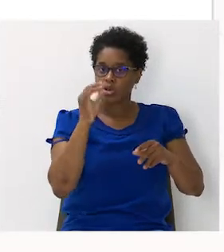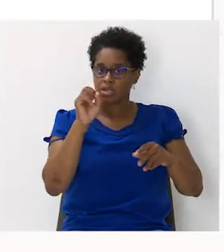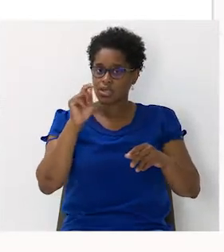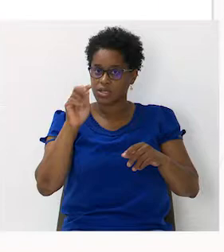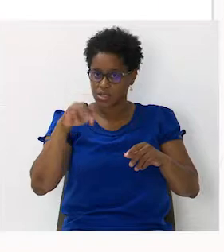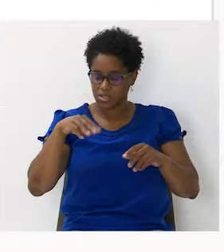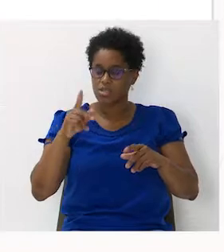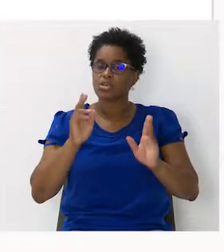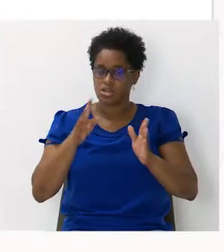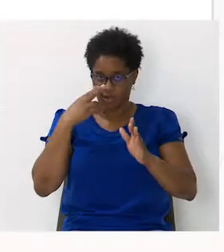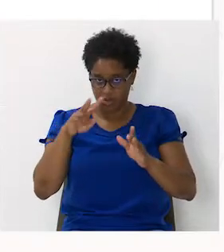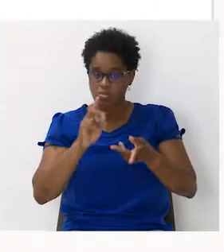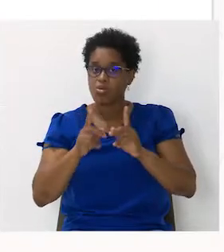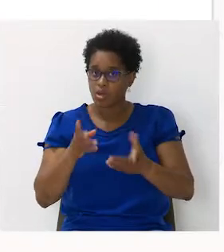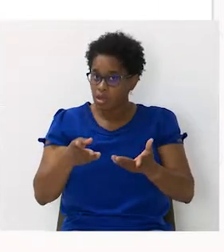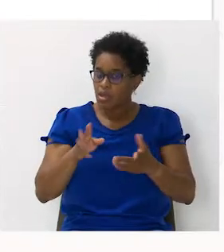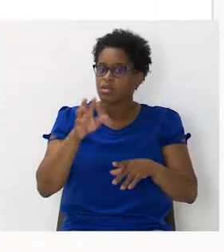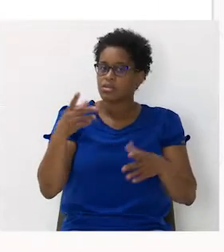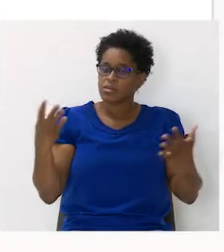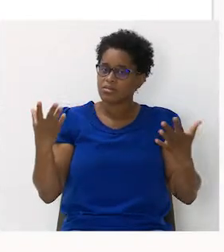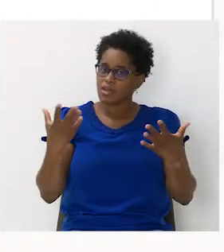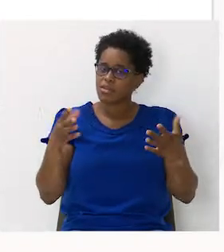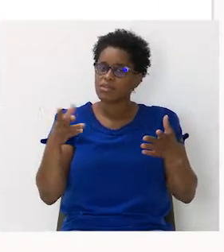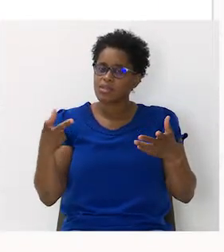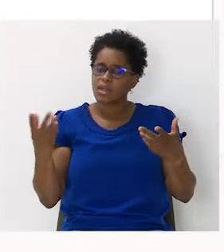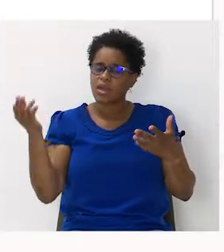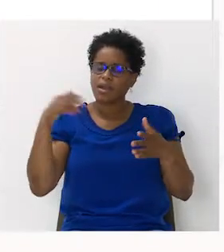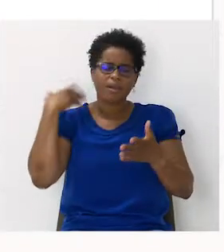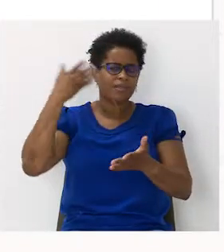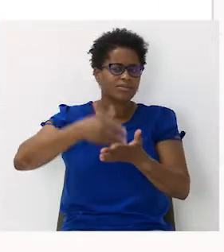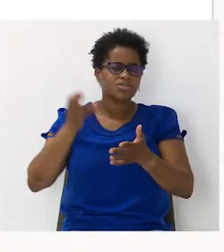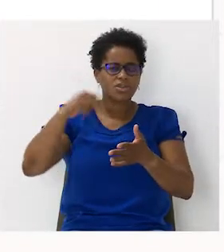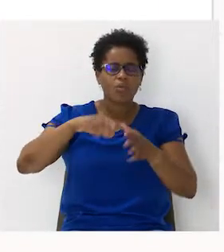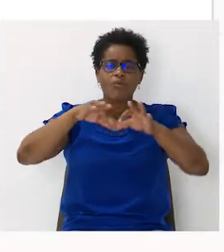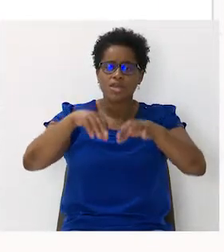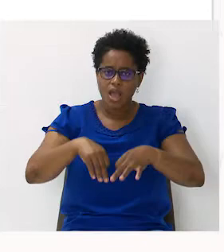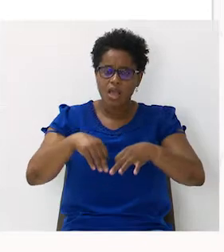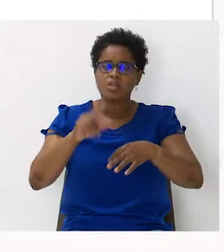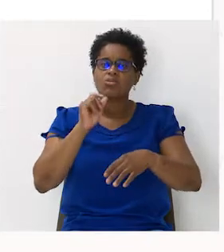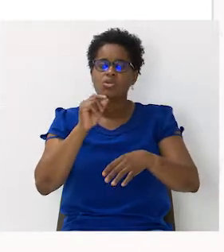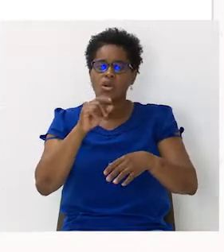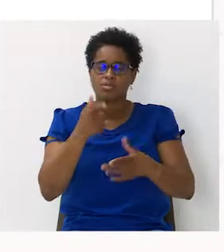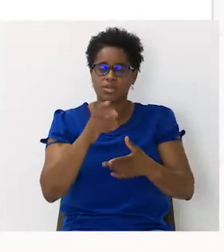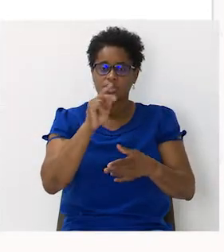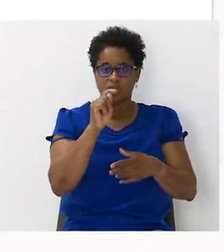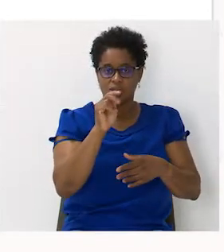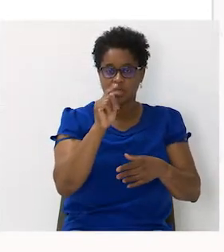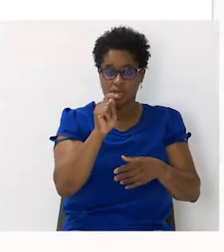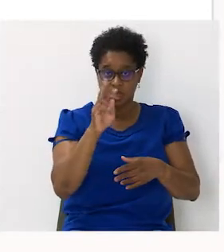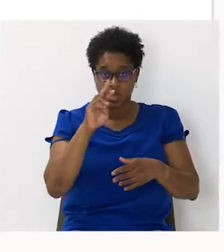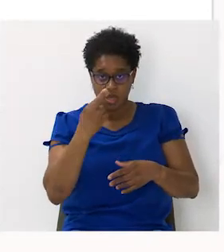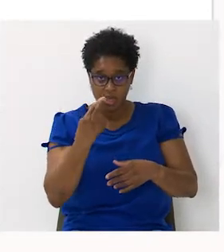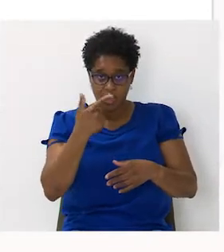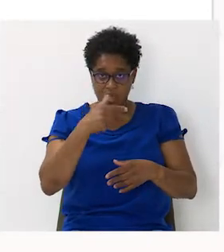vetor, de um até coincidir com o final, que nós chamamos de extremidade, do outro.